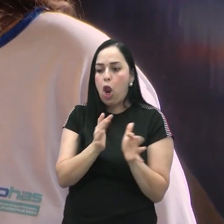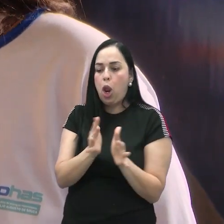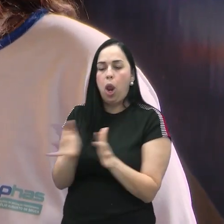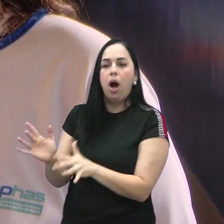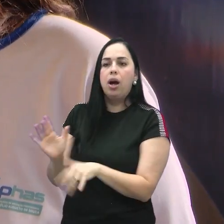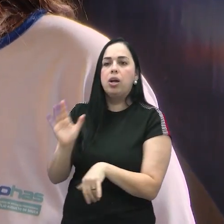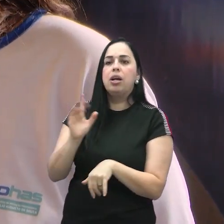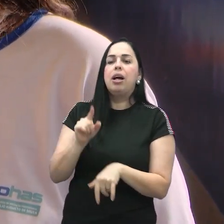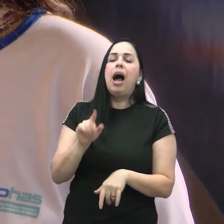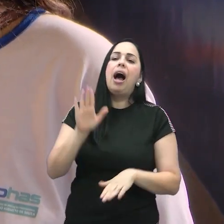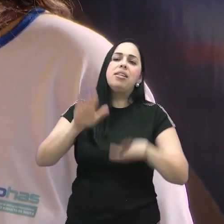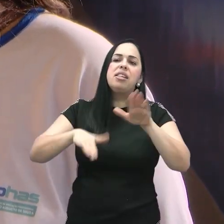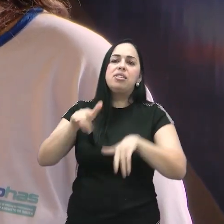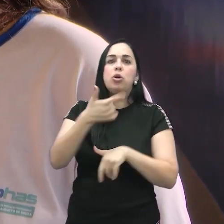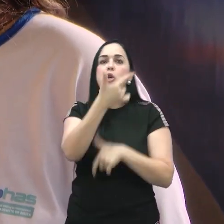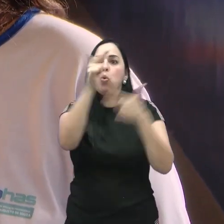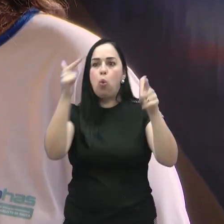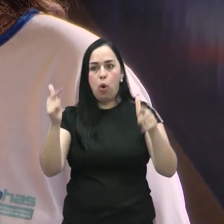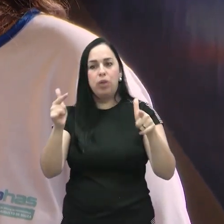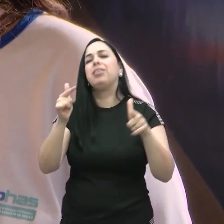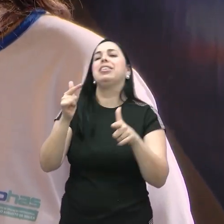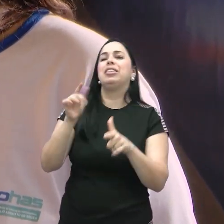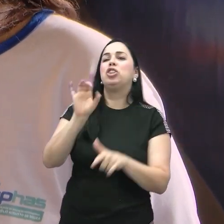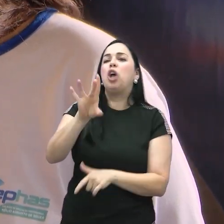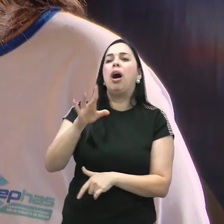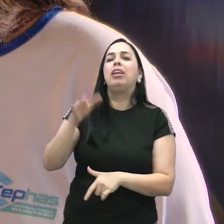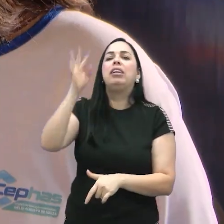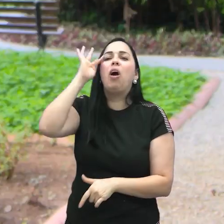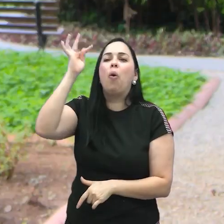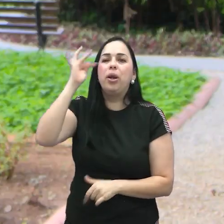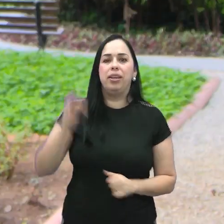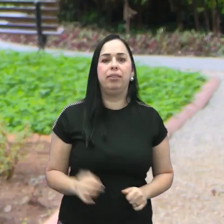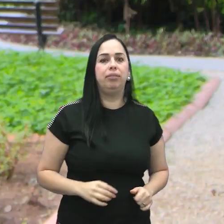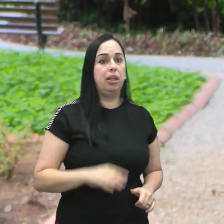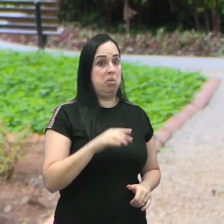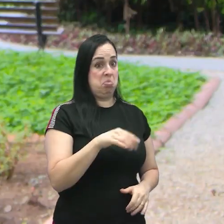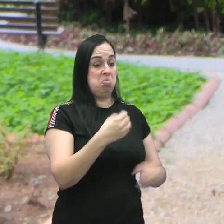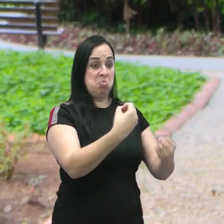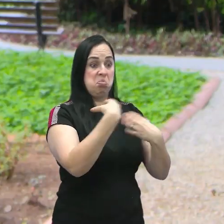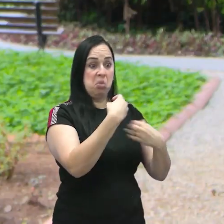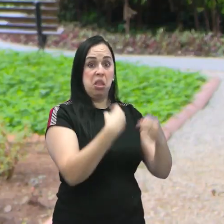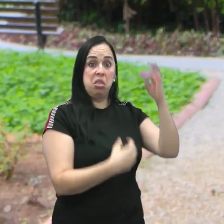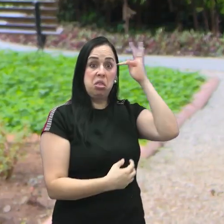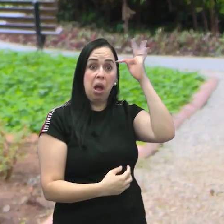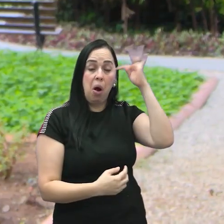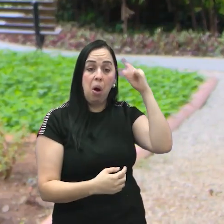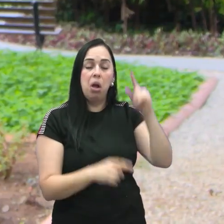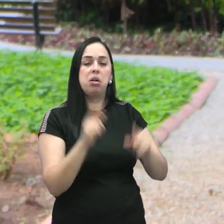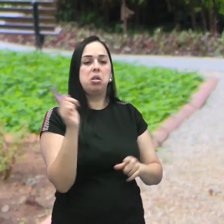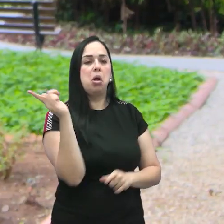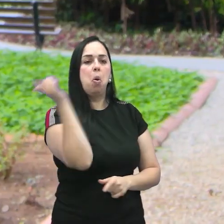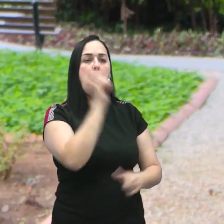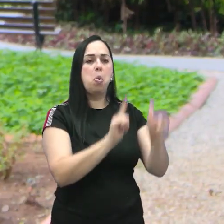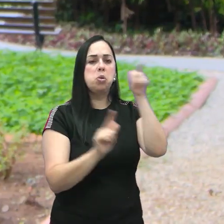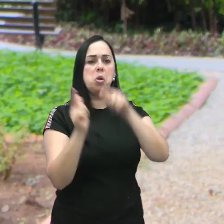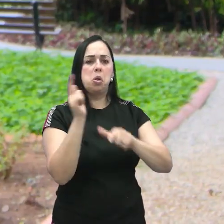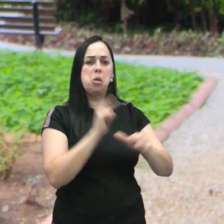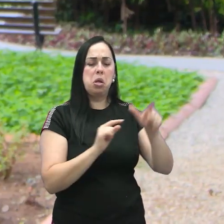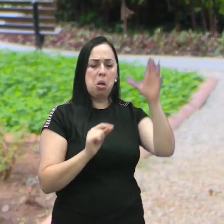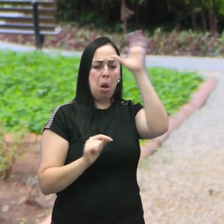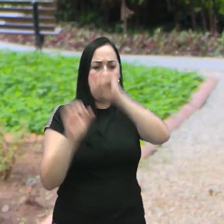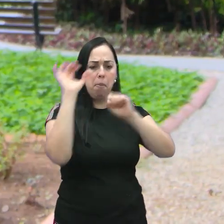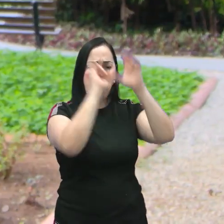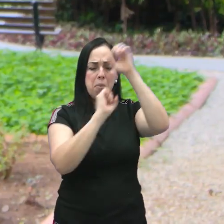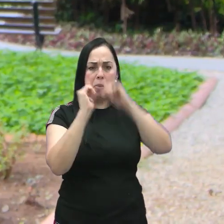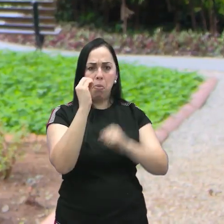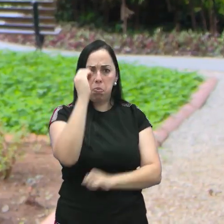inteiro, que geralmente o povo só vai aprender lá na faculdade. São aulas bem explicativas, aulas teóricas, a qual nós temos bastante